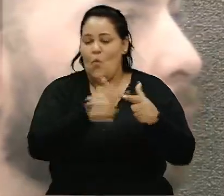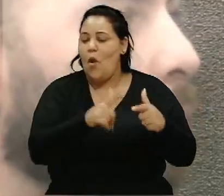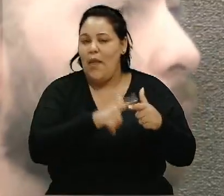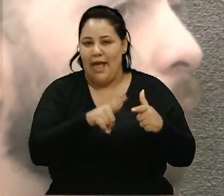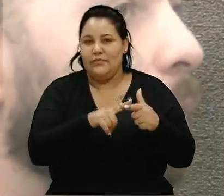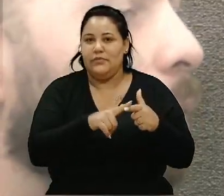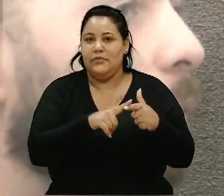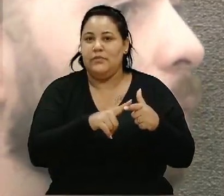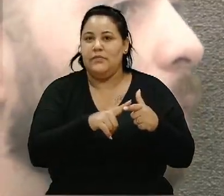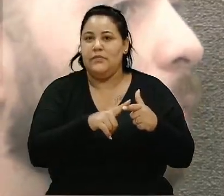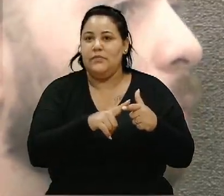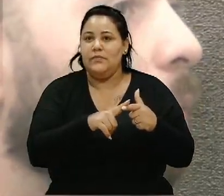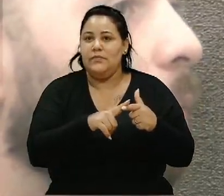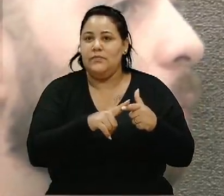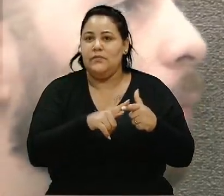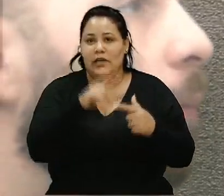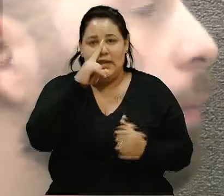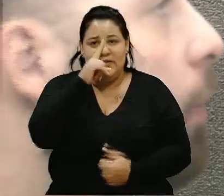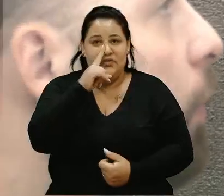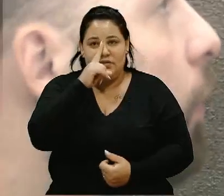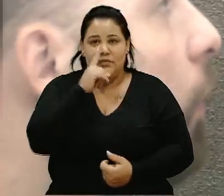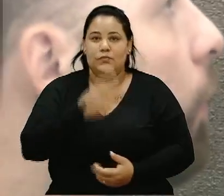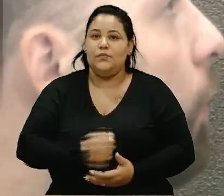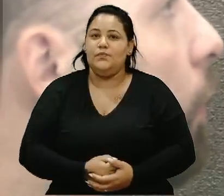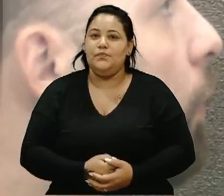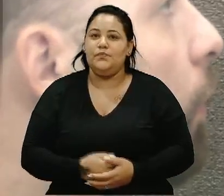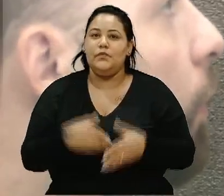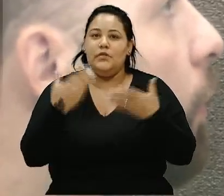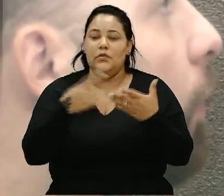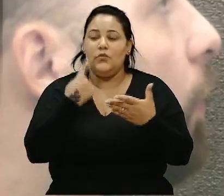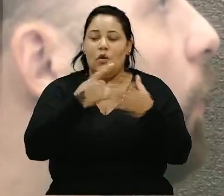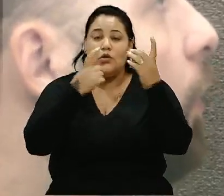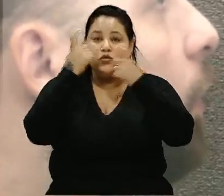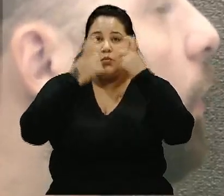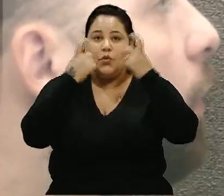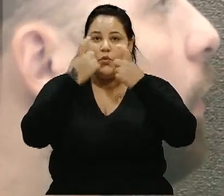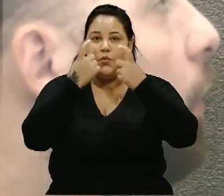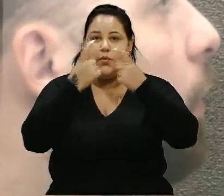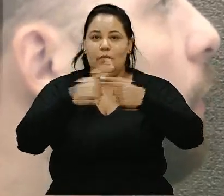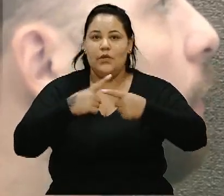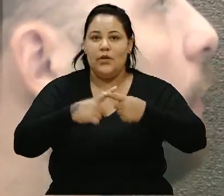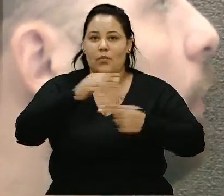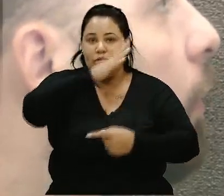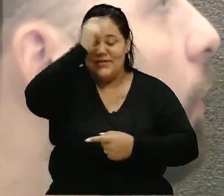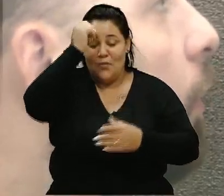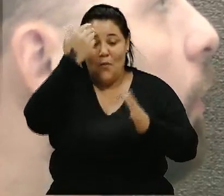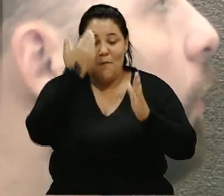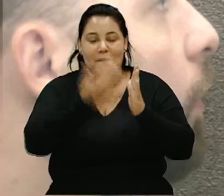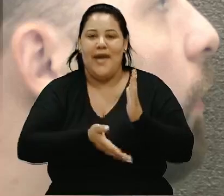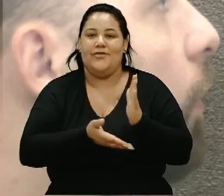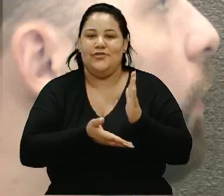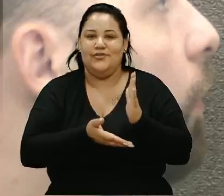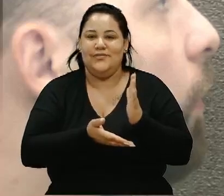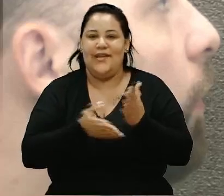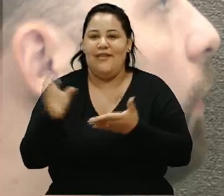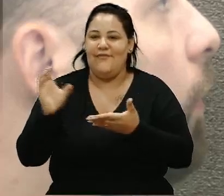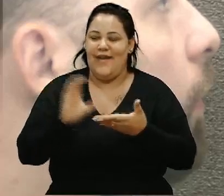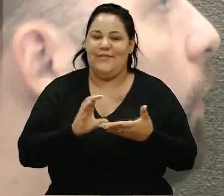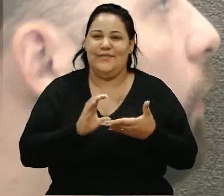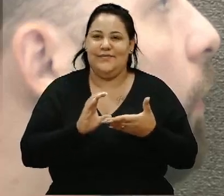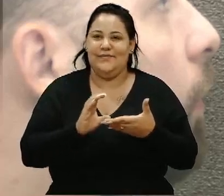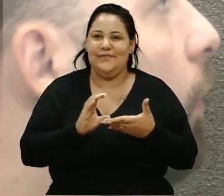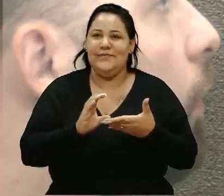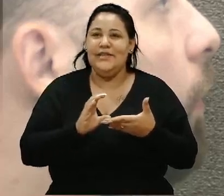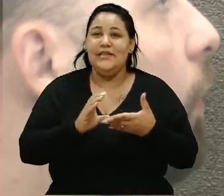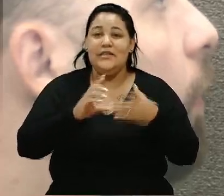problemas de risco. Então, a gente se preocupa muito quando o município perde recursos e a gente se preocupa muito quando isso